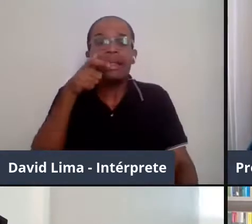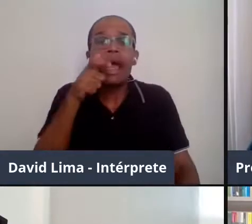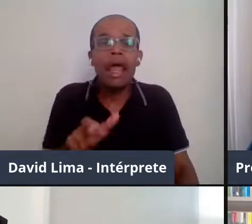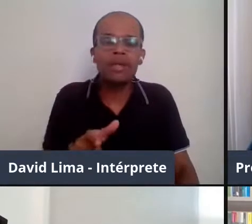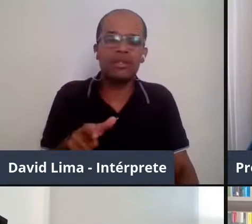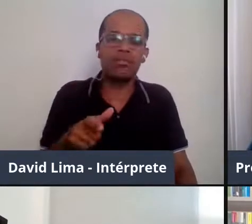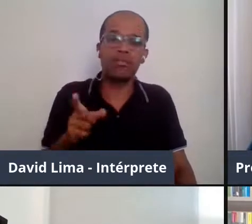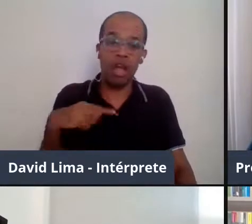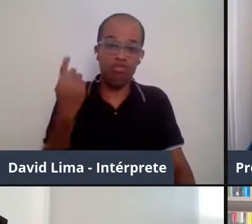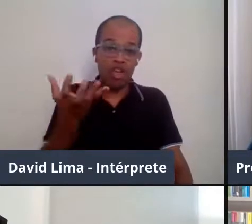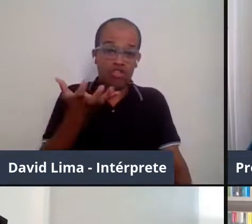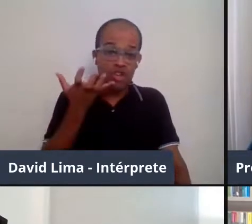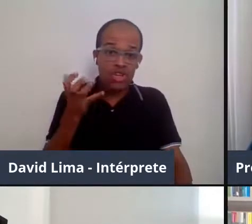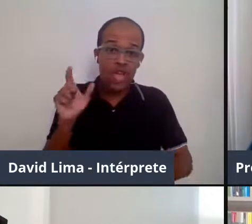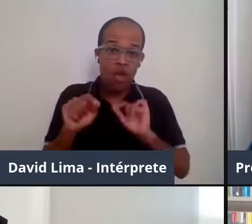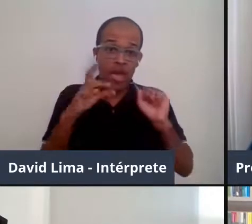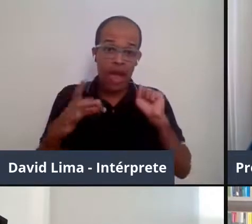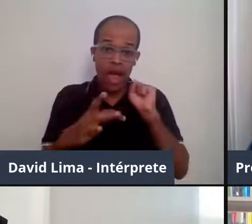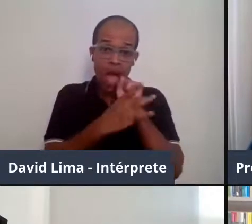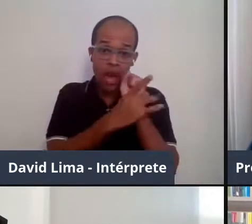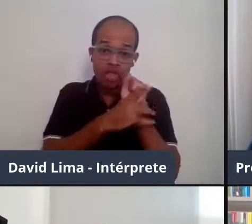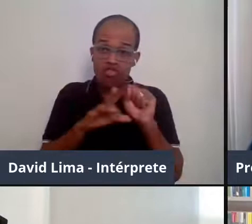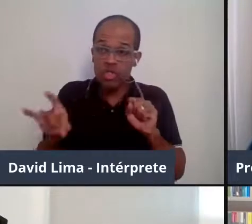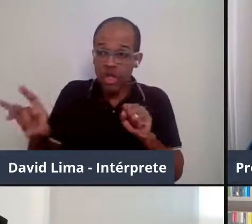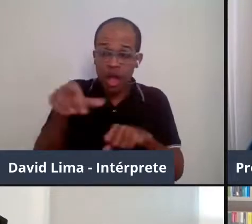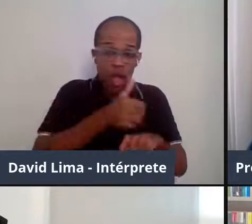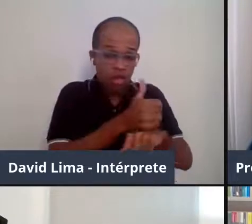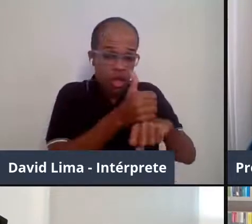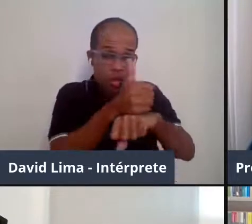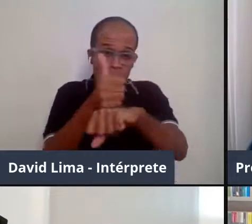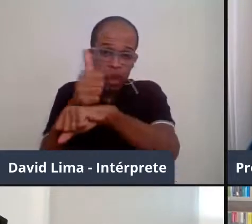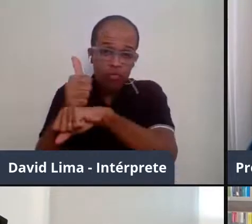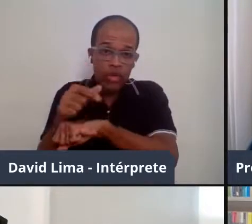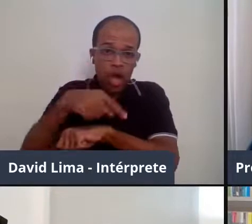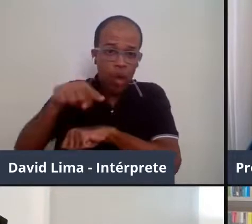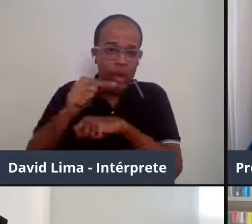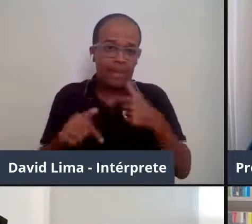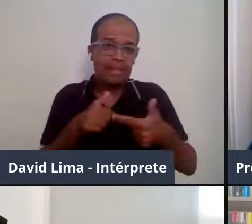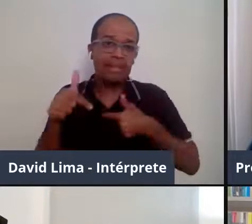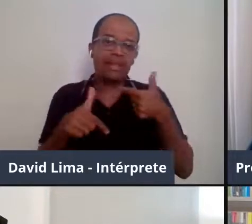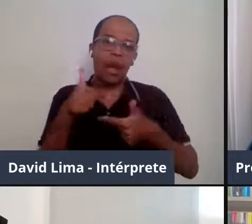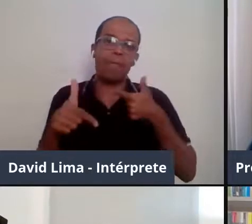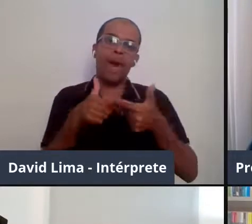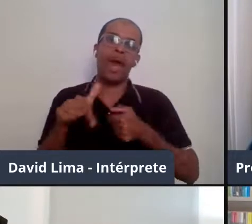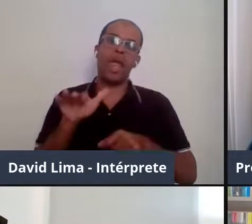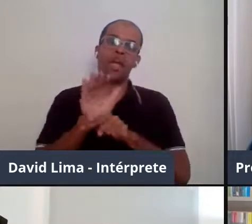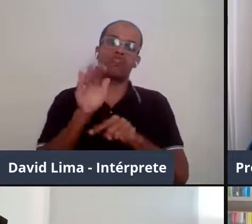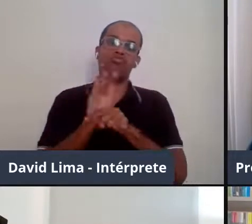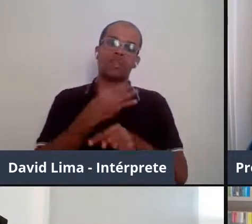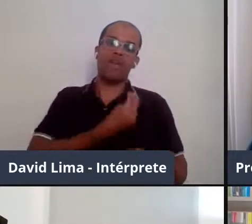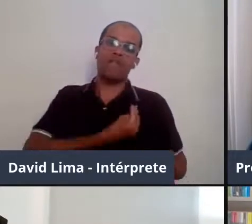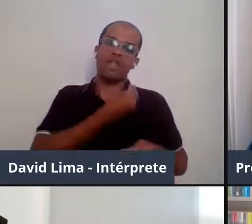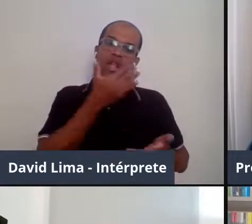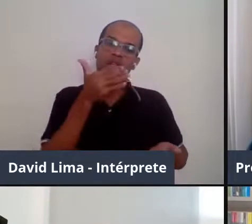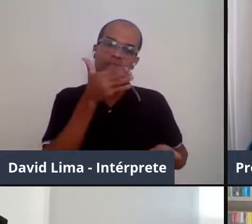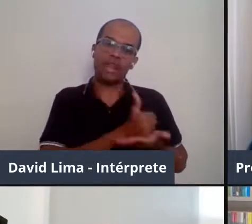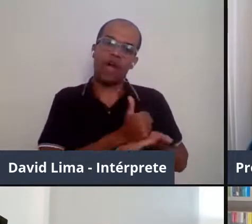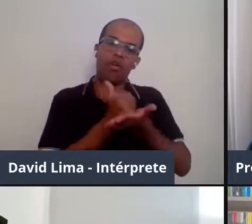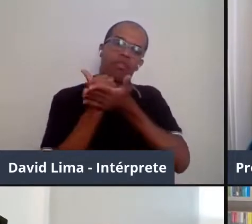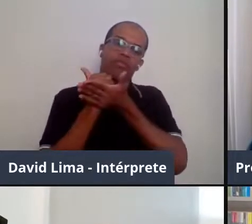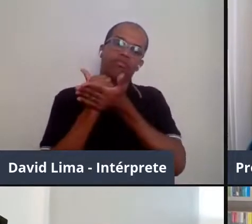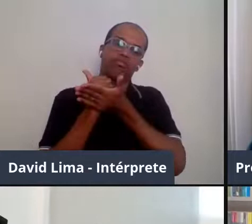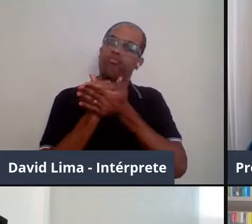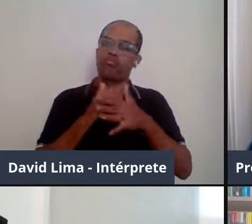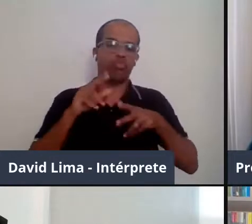queremos garantir que os profissionais possam trabalhar e ajudar a salvar vida de brasileiros e